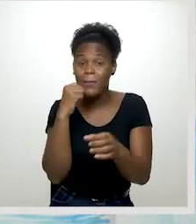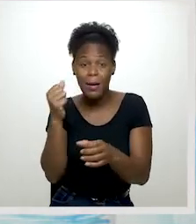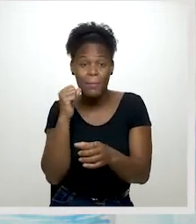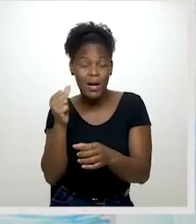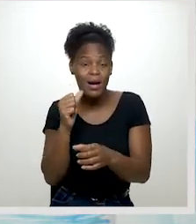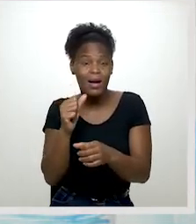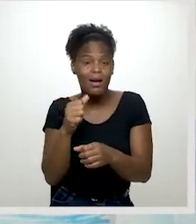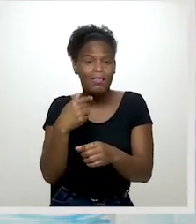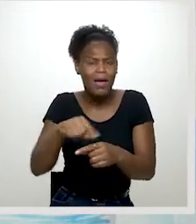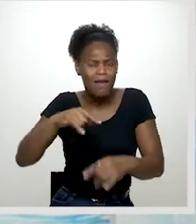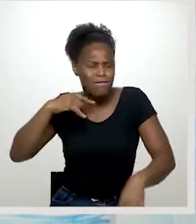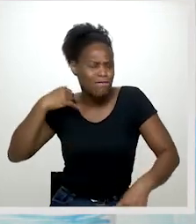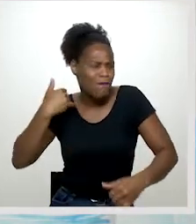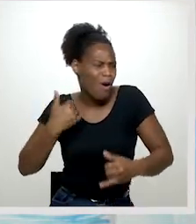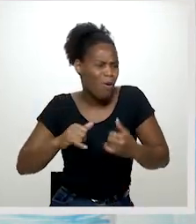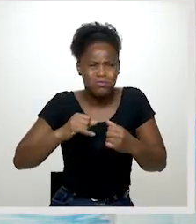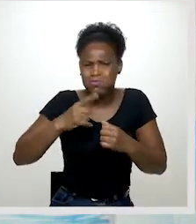ultravioletas.